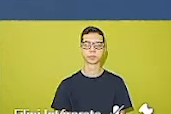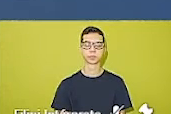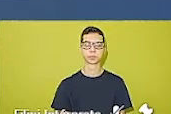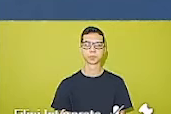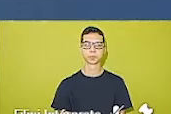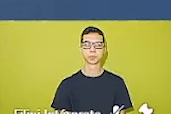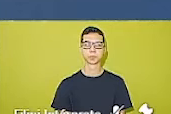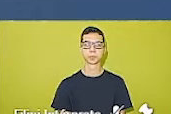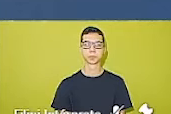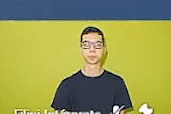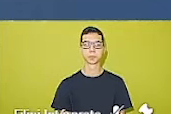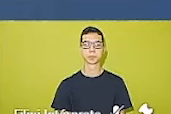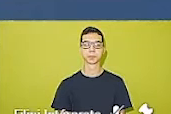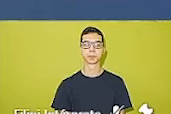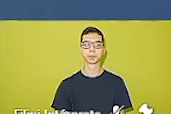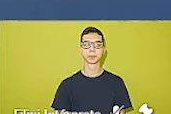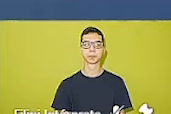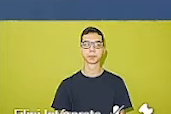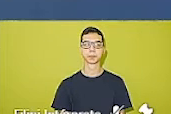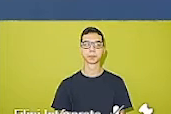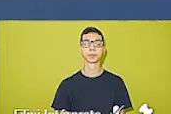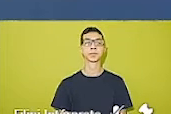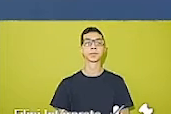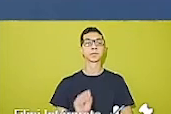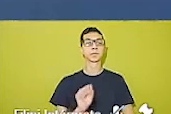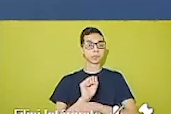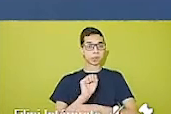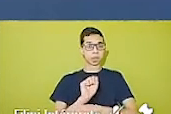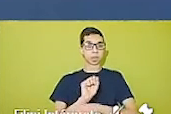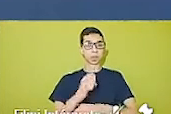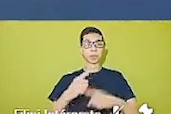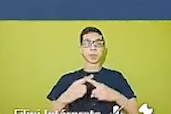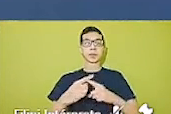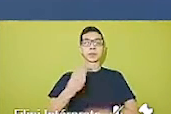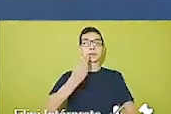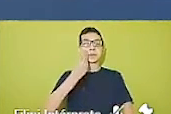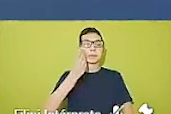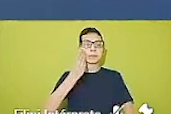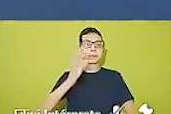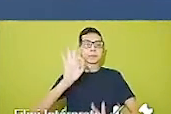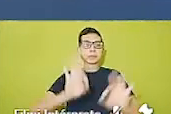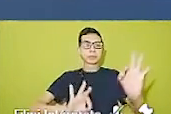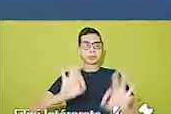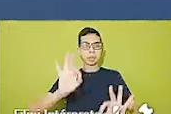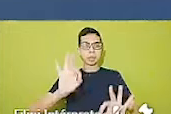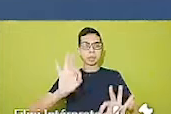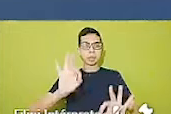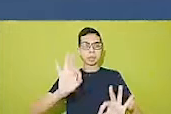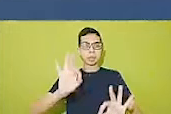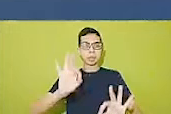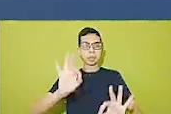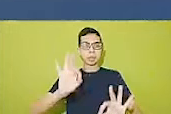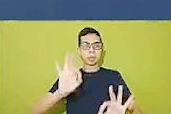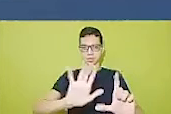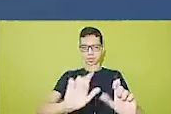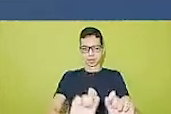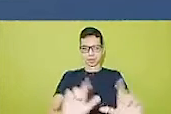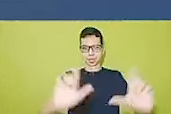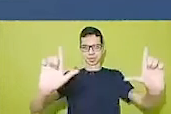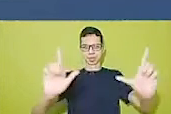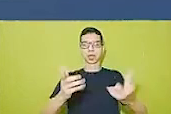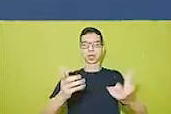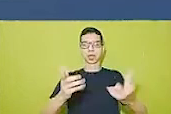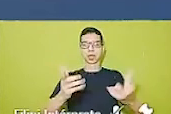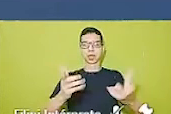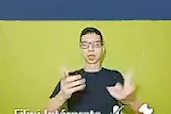Pode pedir, doutora. Eu só estou tentando ajustar o compartilhamento modo tela cheia, mas se já quiser começar a falar assim, eu só